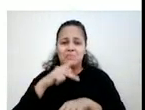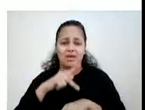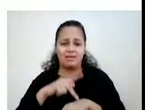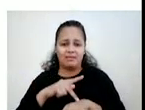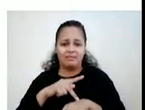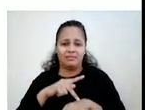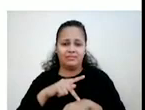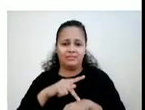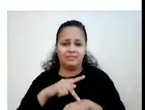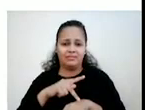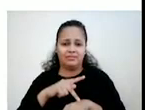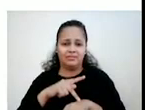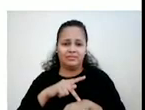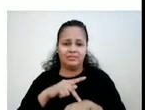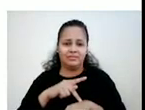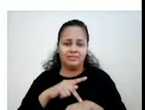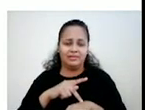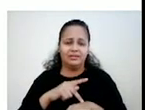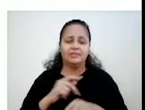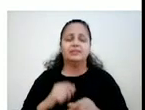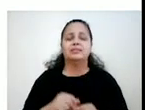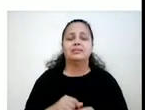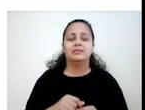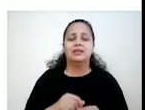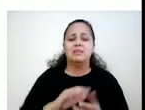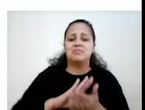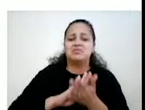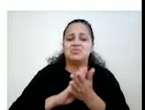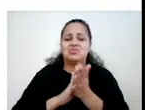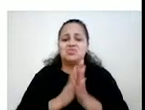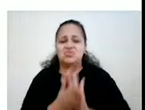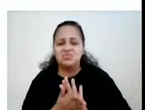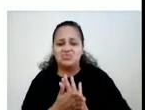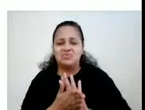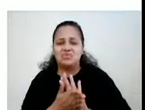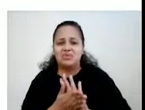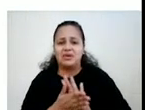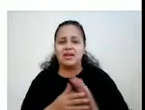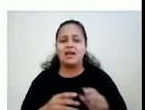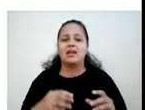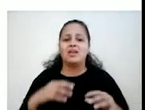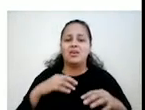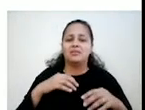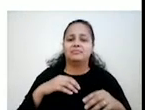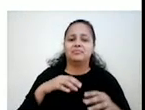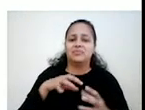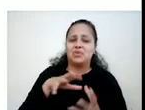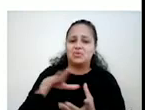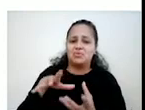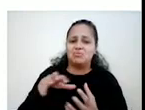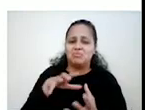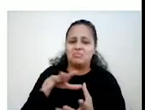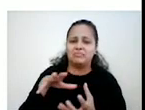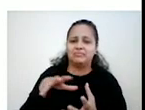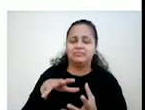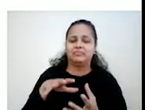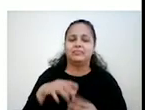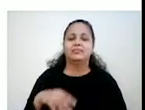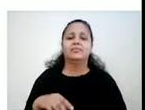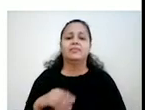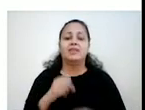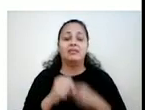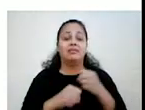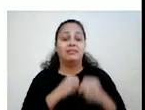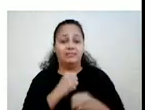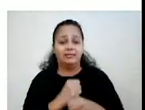pública. Então era uma forma de tentar sufocar os movimentos dos trabalhadores. Em